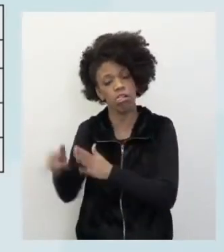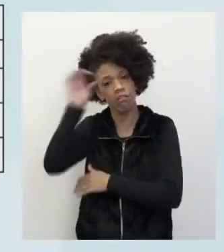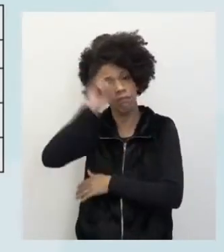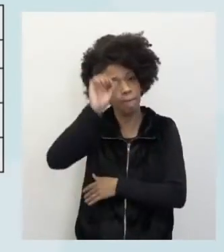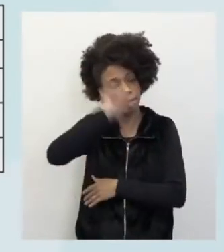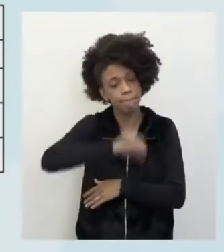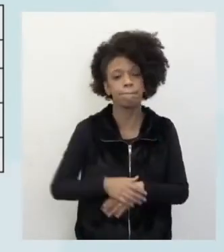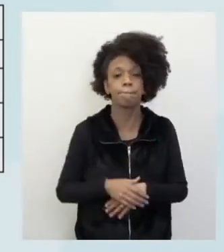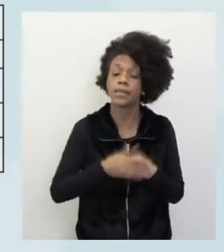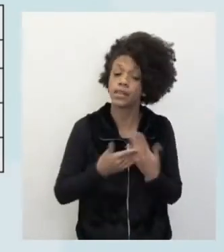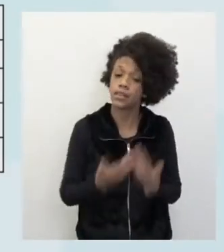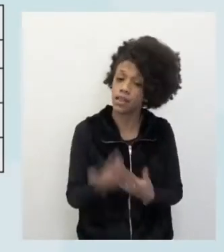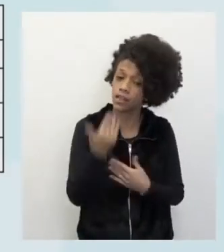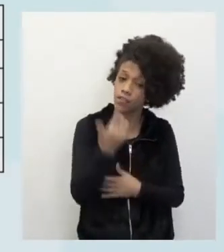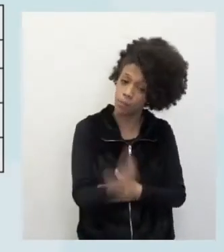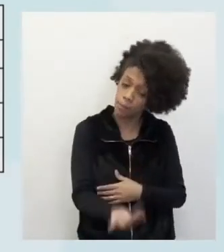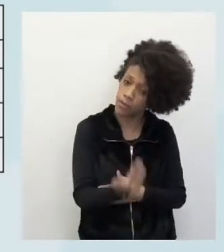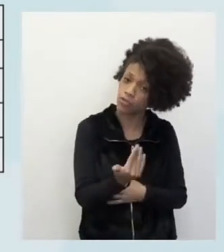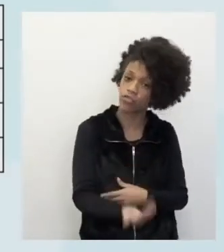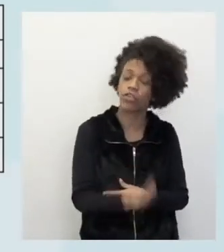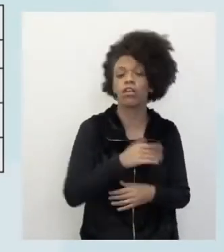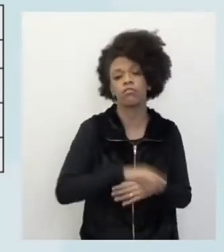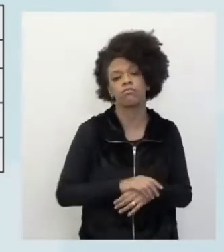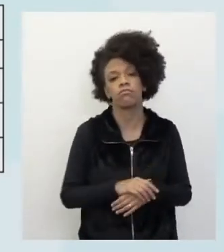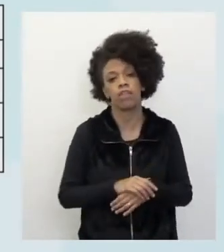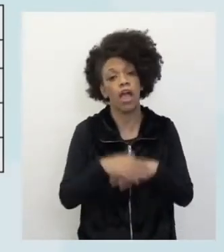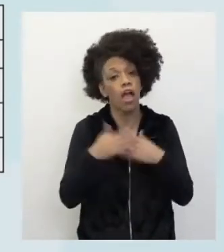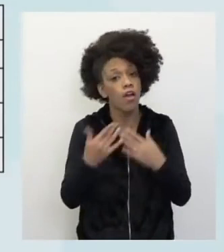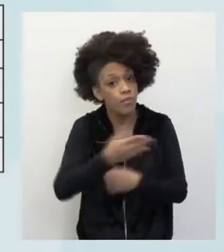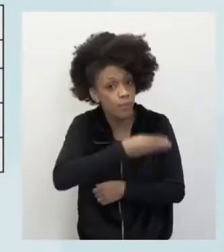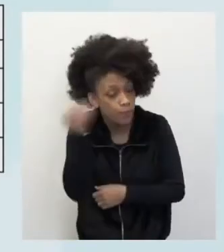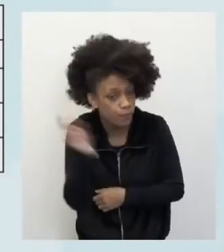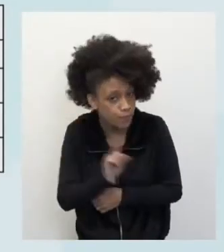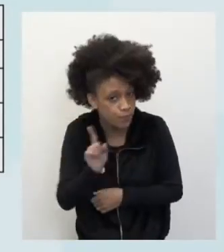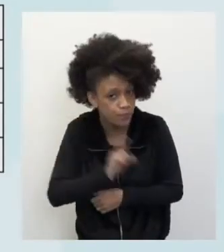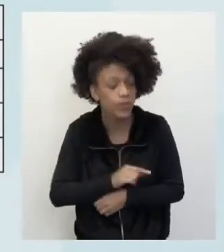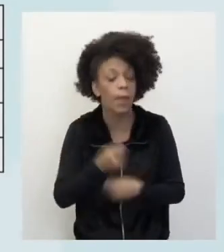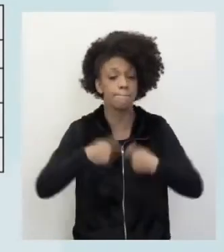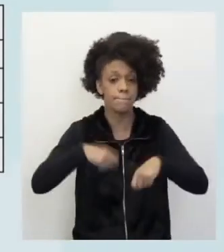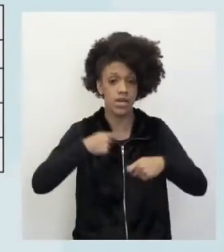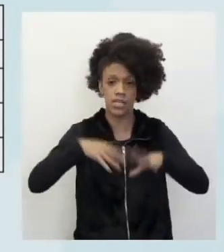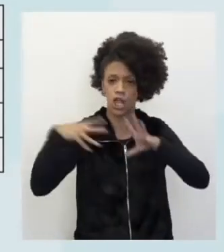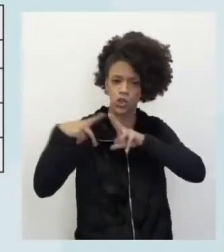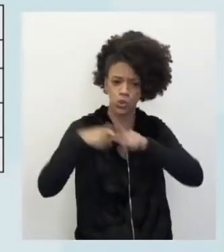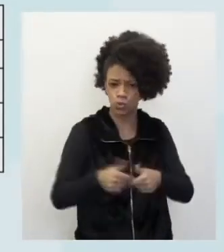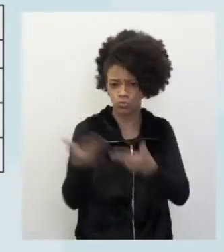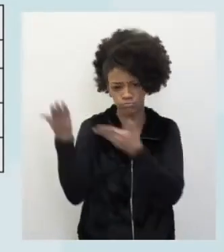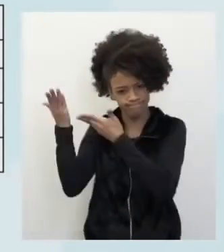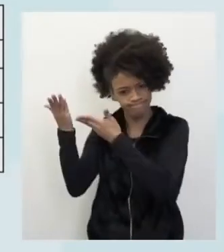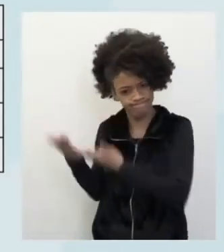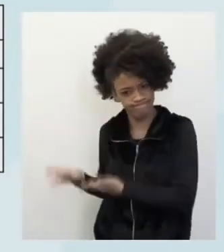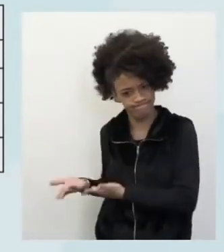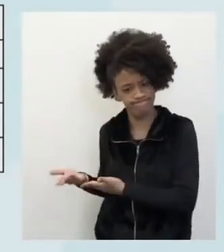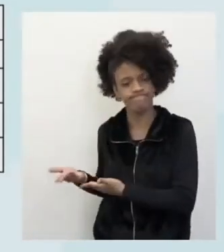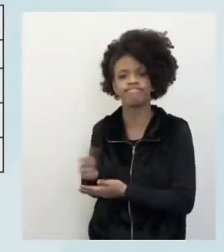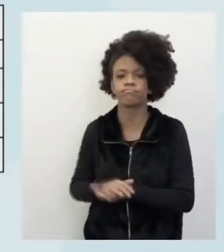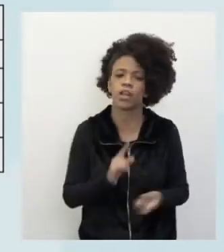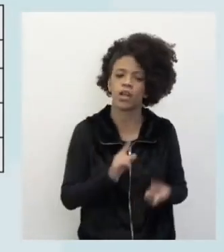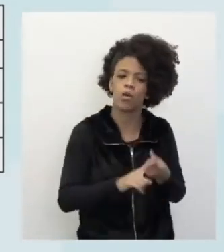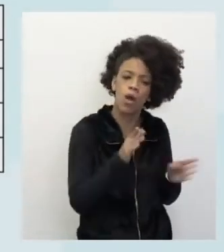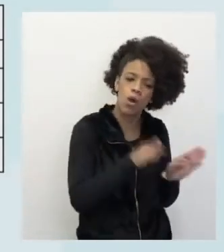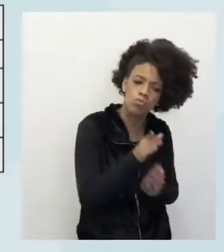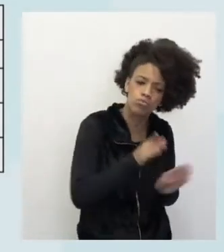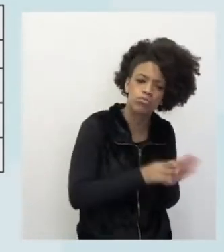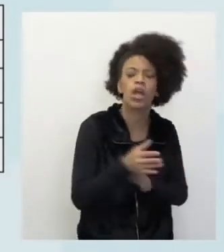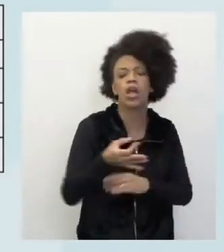aí vocês vão solicitar providências. Não se esqueça que um texto reivindicatório tem que conter tudo isso. Tem que conter um conselho, um argumento,